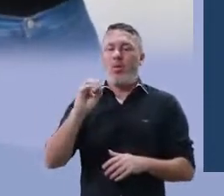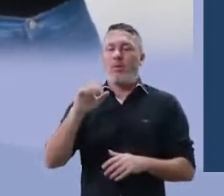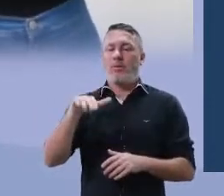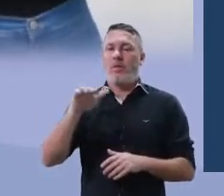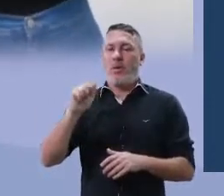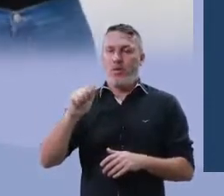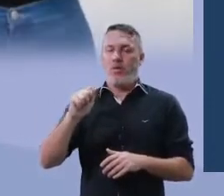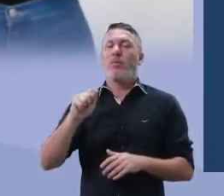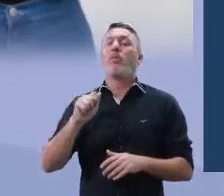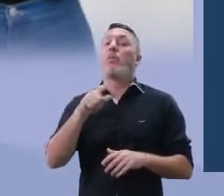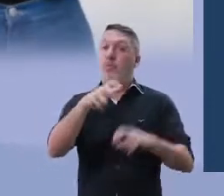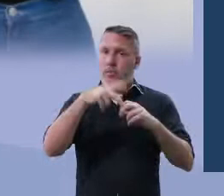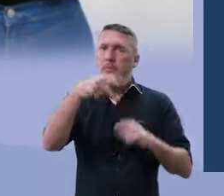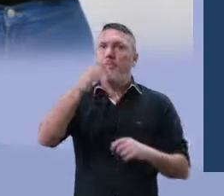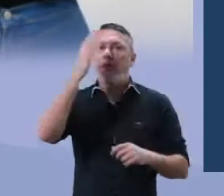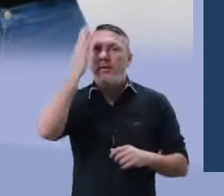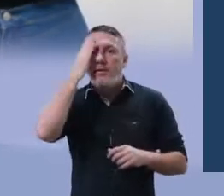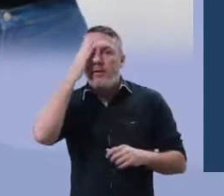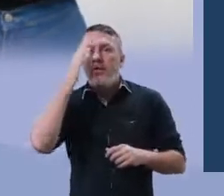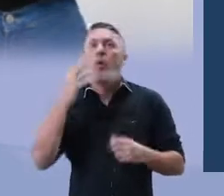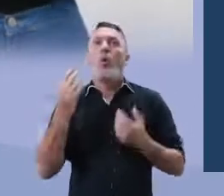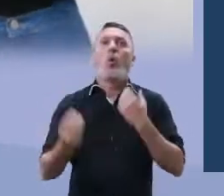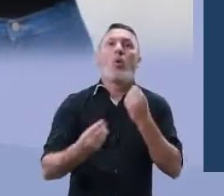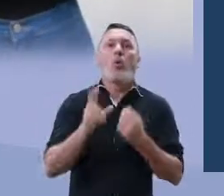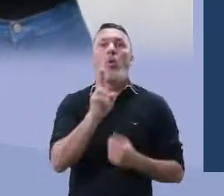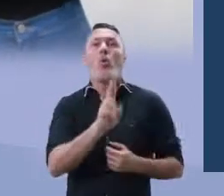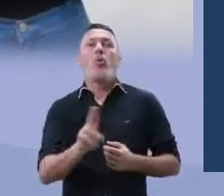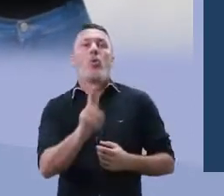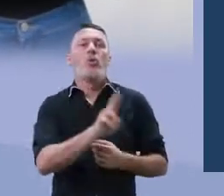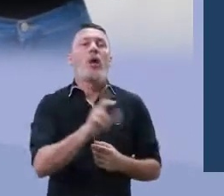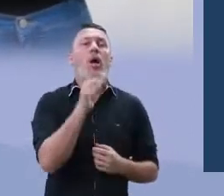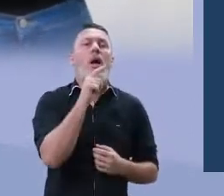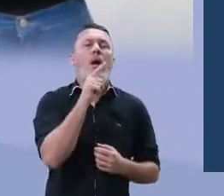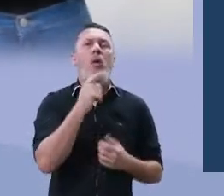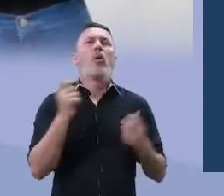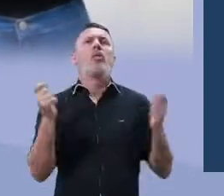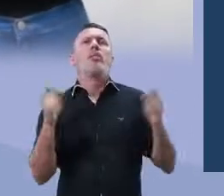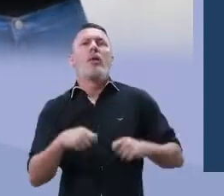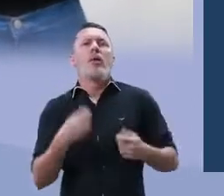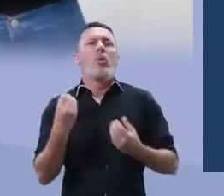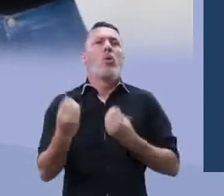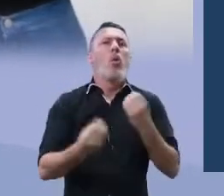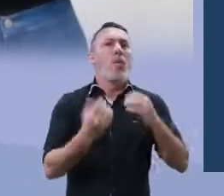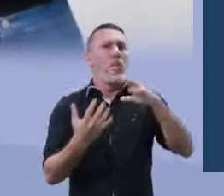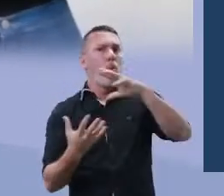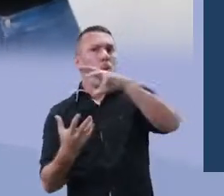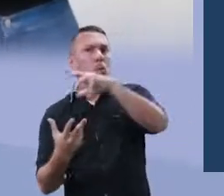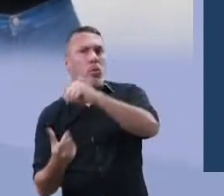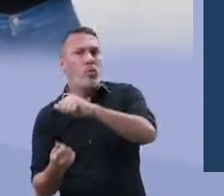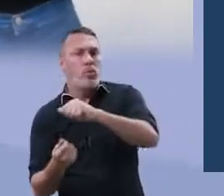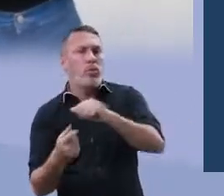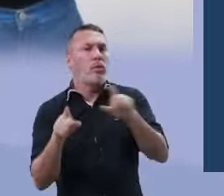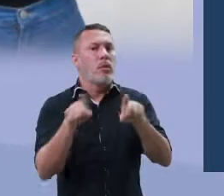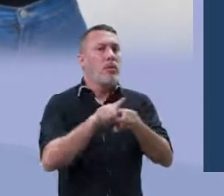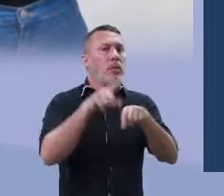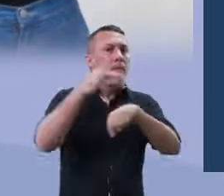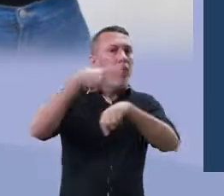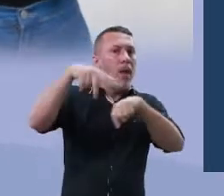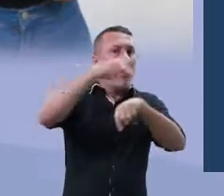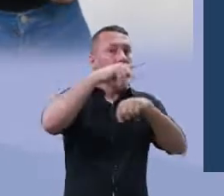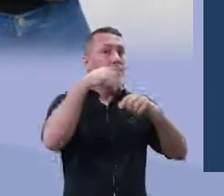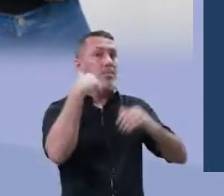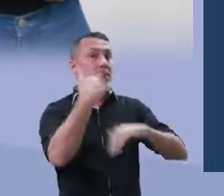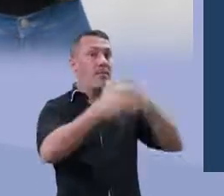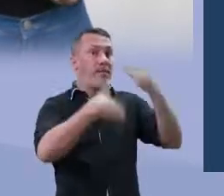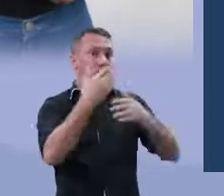nos oceanos. A partir disso, a gente precisa ter uma noção do uso da água. Como que essa água ela é utilizada no